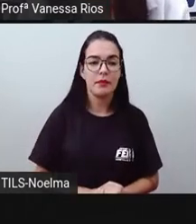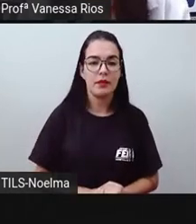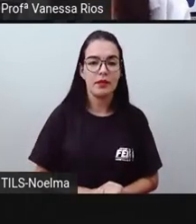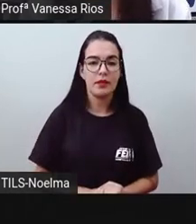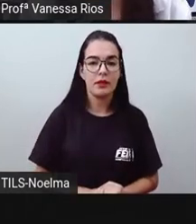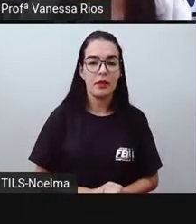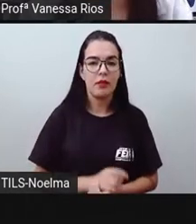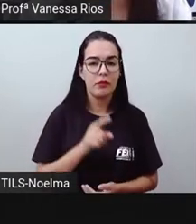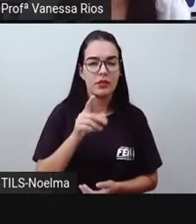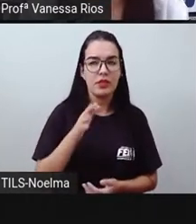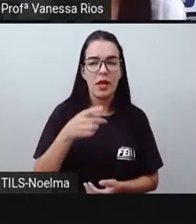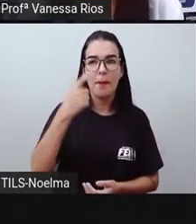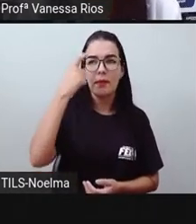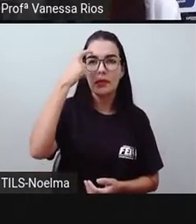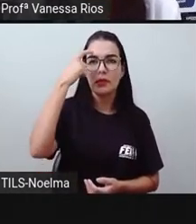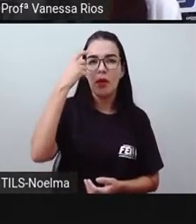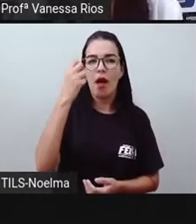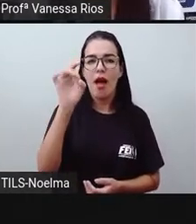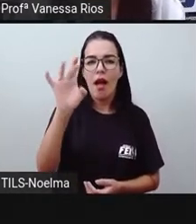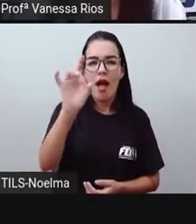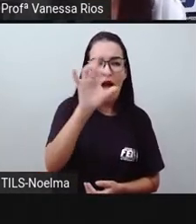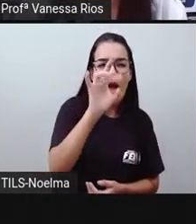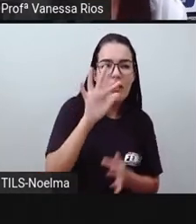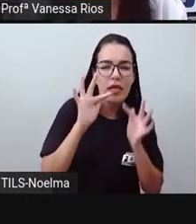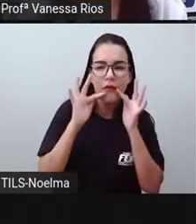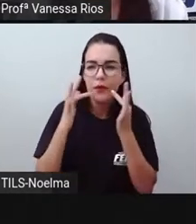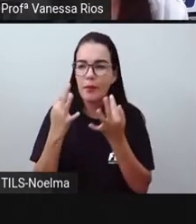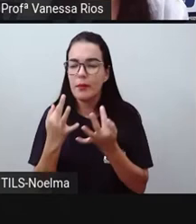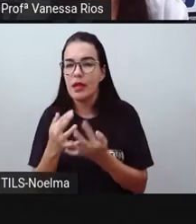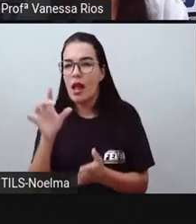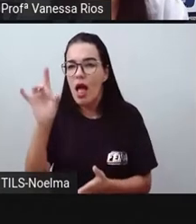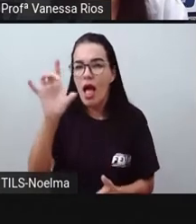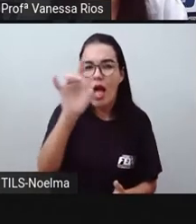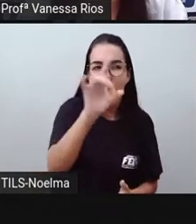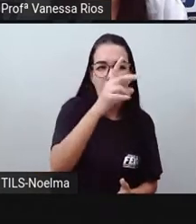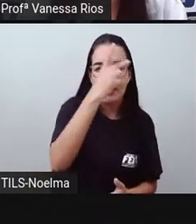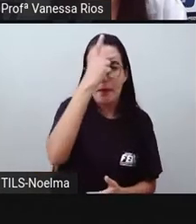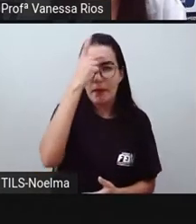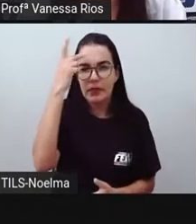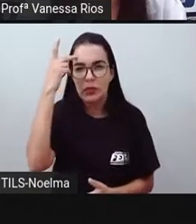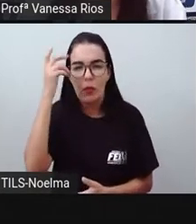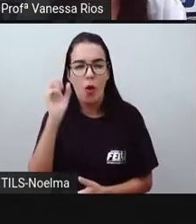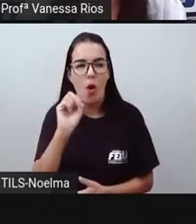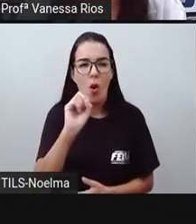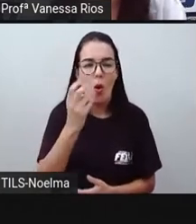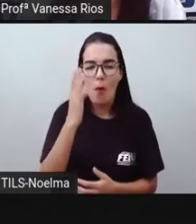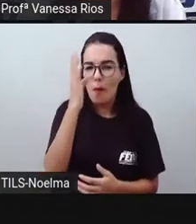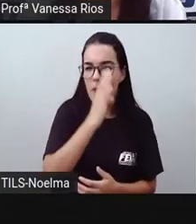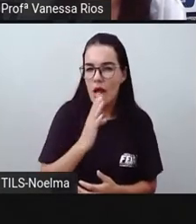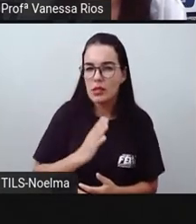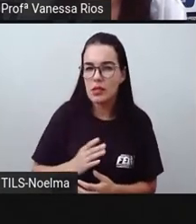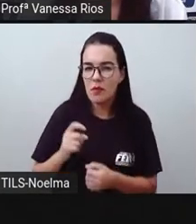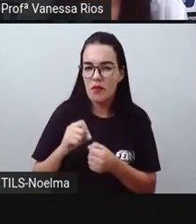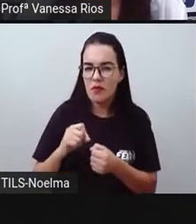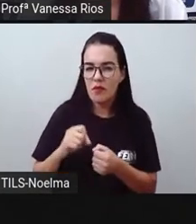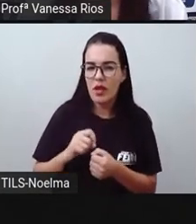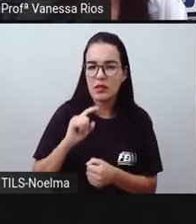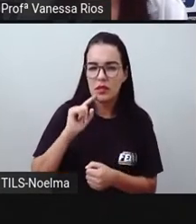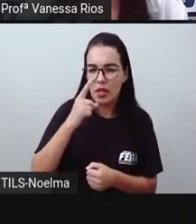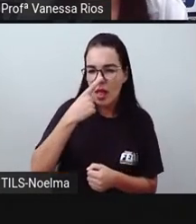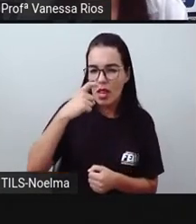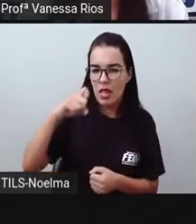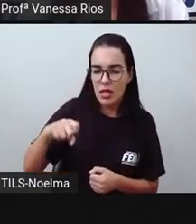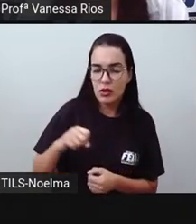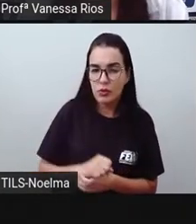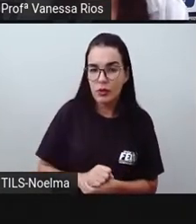quilos cada pessoa, ou cada família, ou o Brasil como um todo produz diariamente?